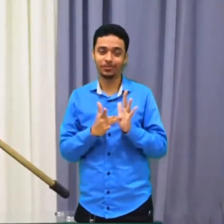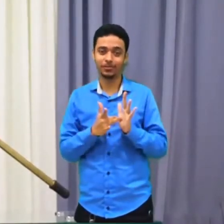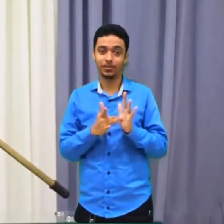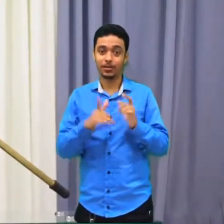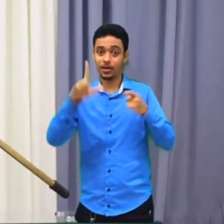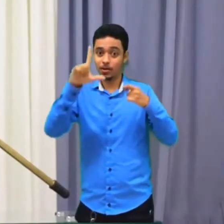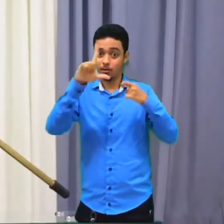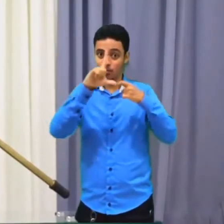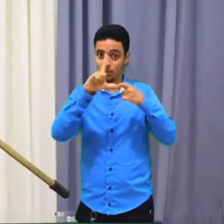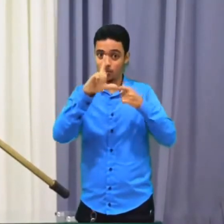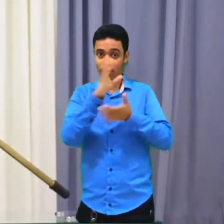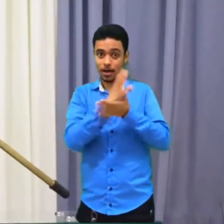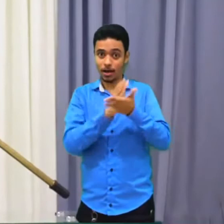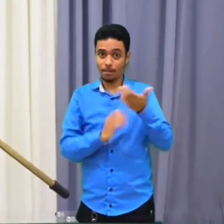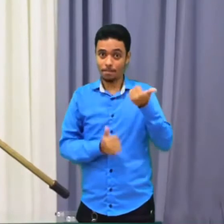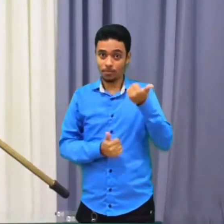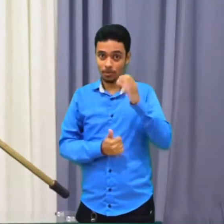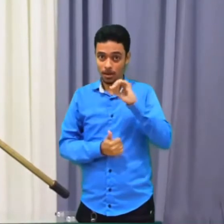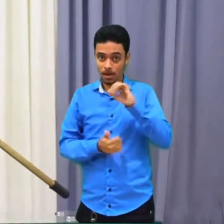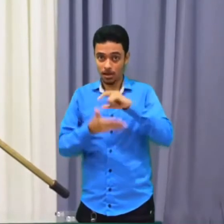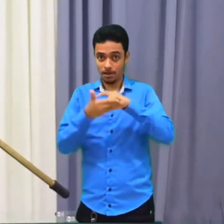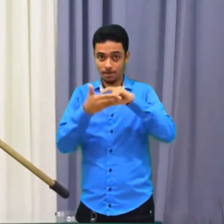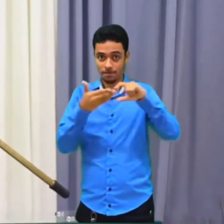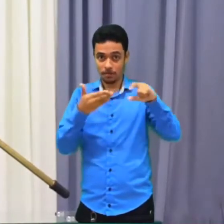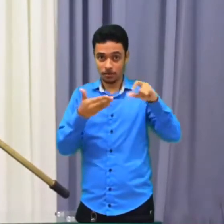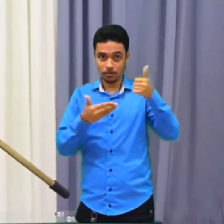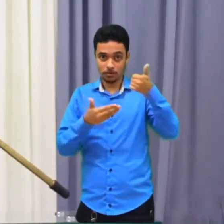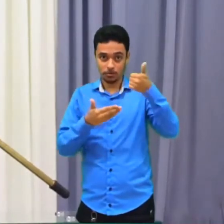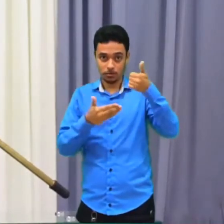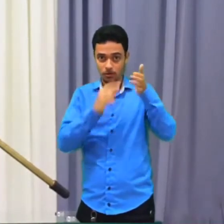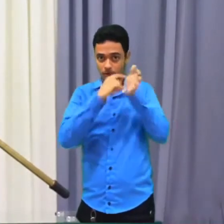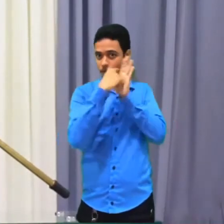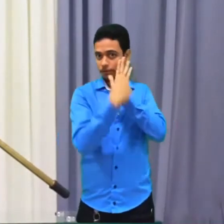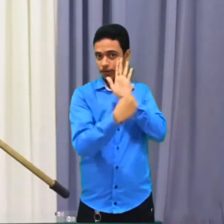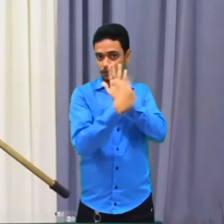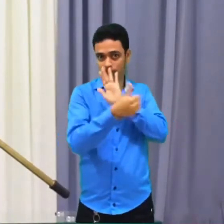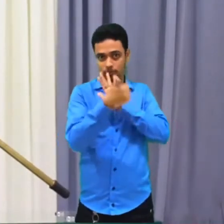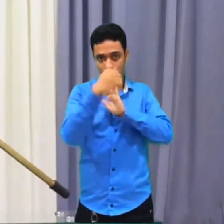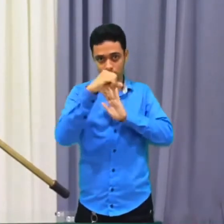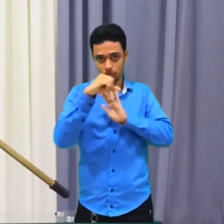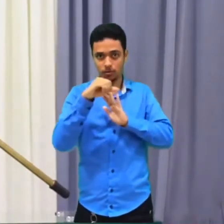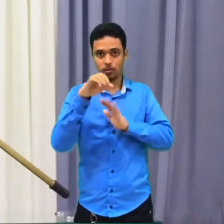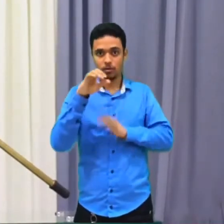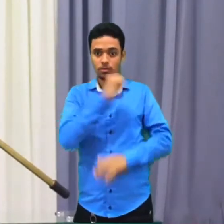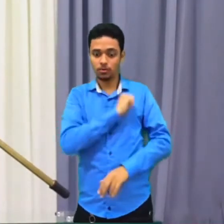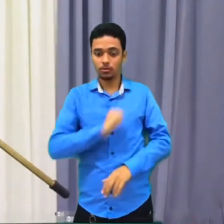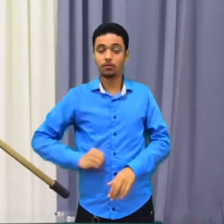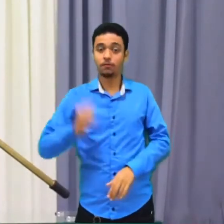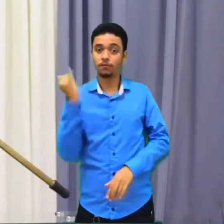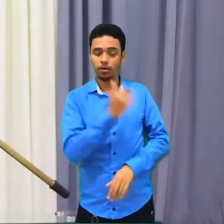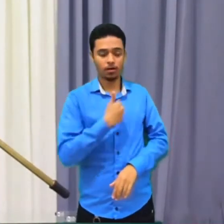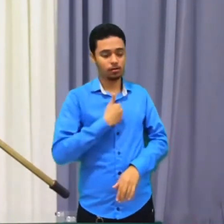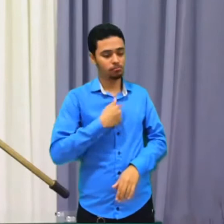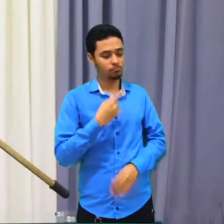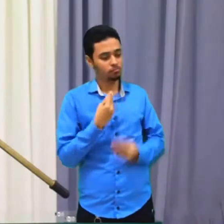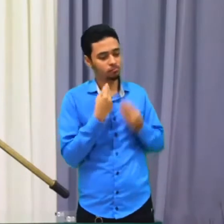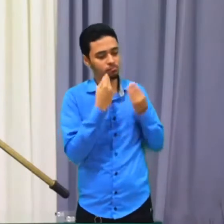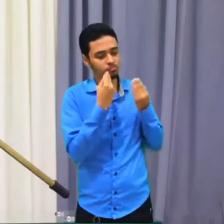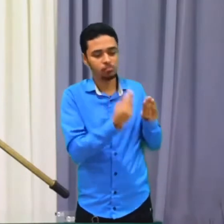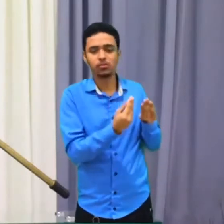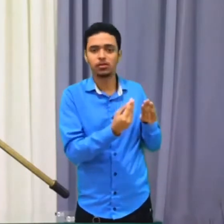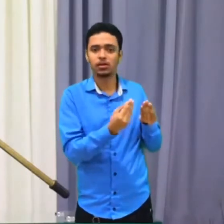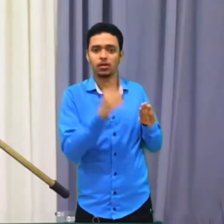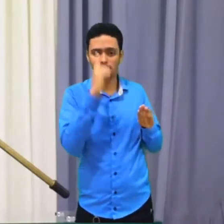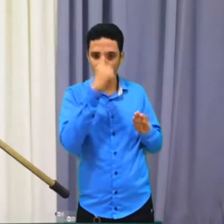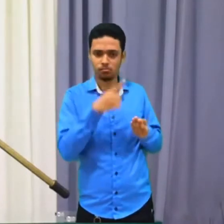Lucas 10:19, o Senhor diz: eis que vos dei autoridade para pisar serpentes